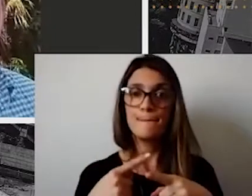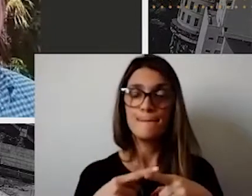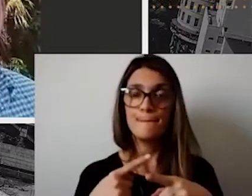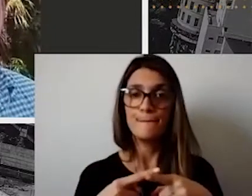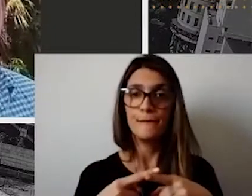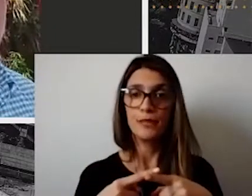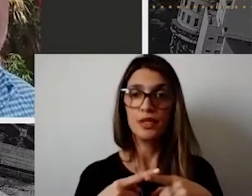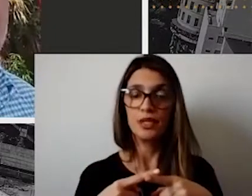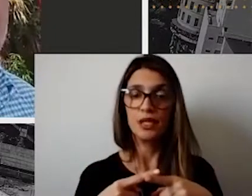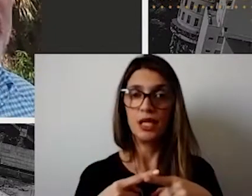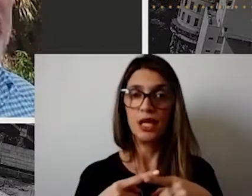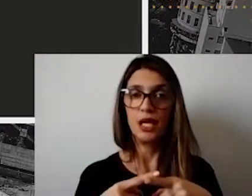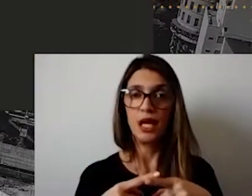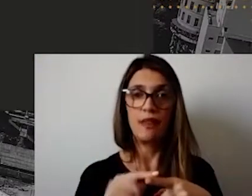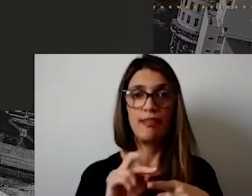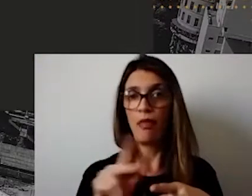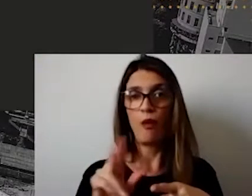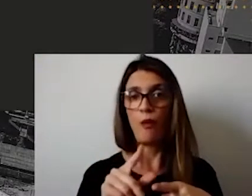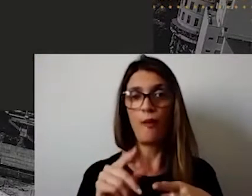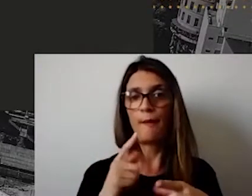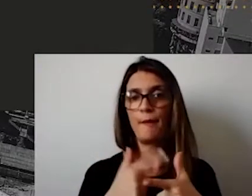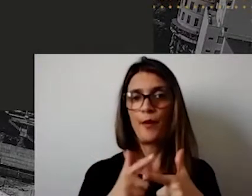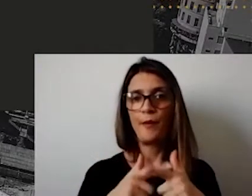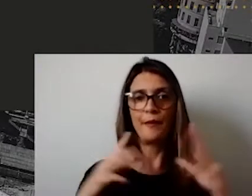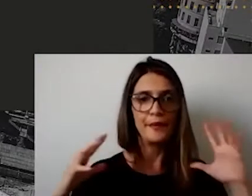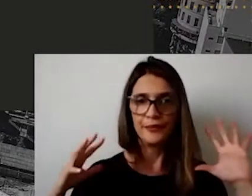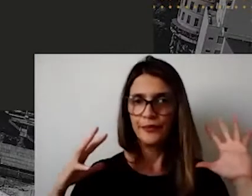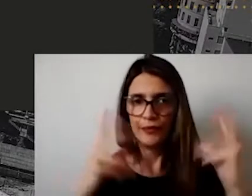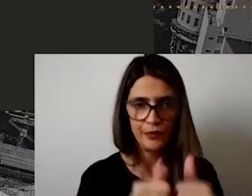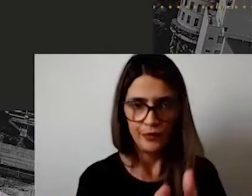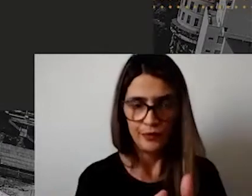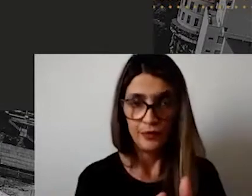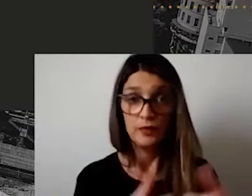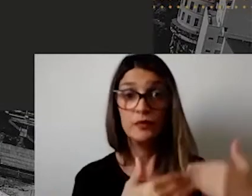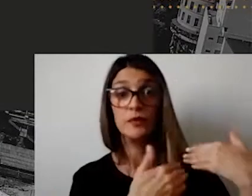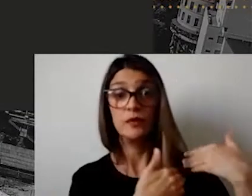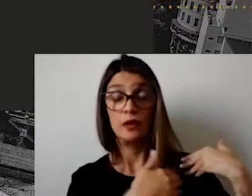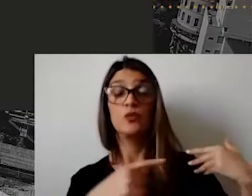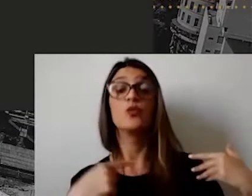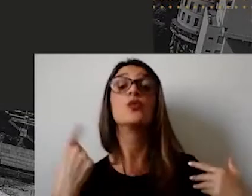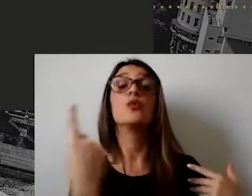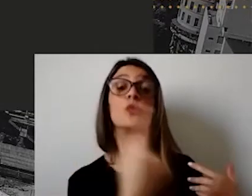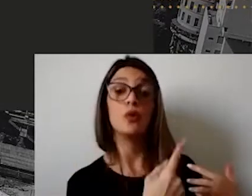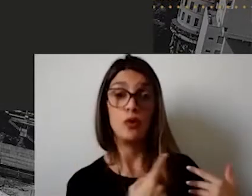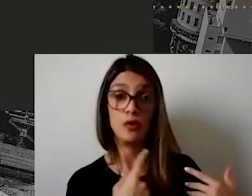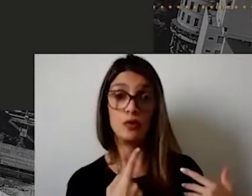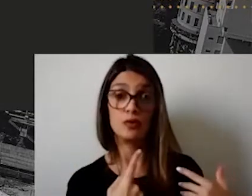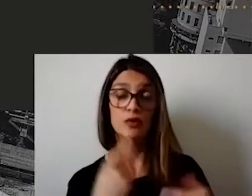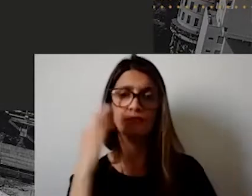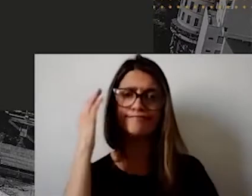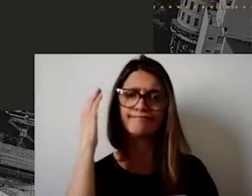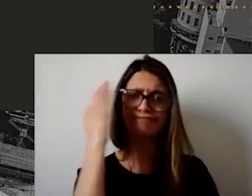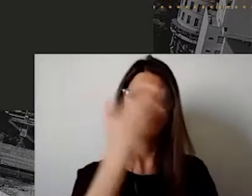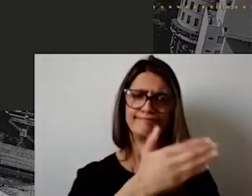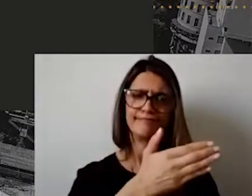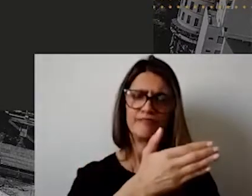né? E a missão nossa é principalmente pelo desmatamento, pelas queimadas.